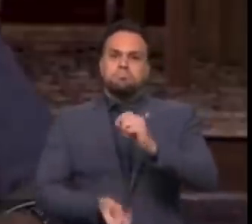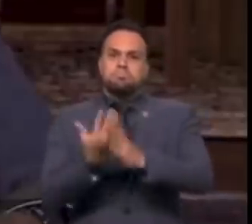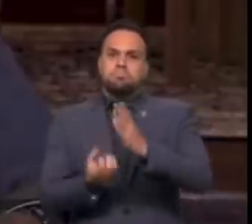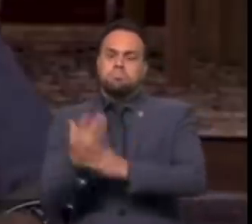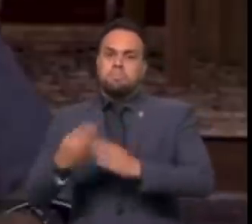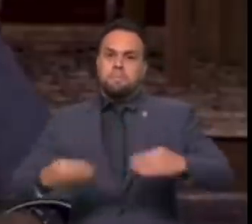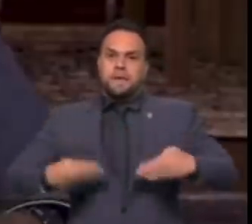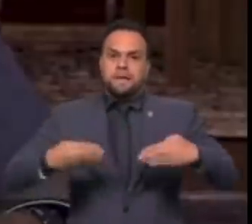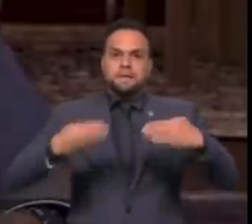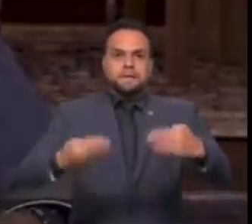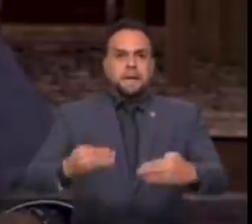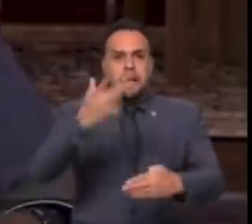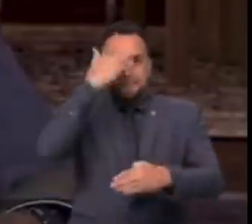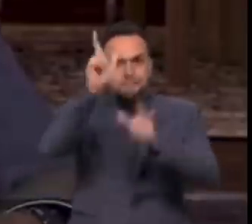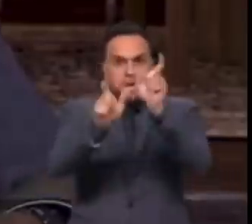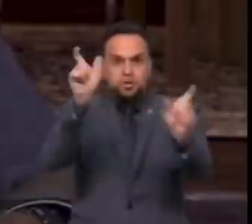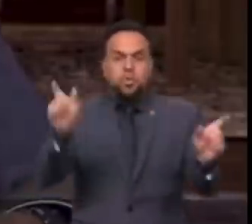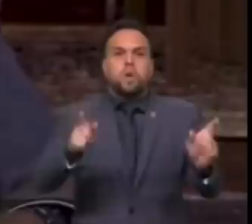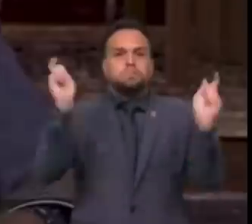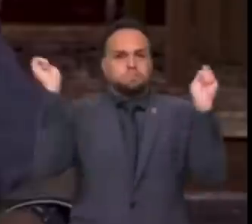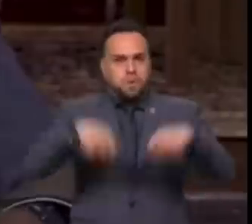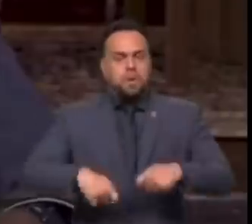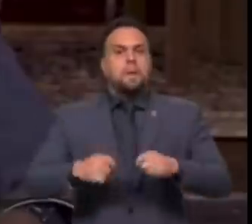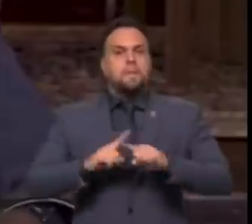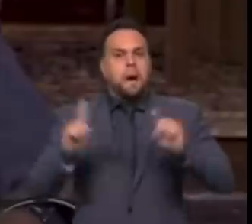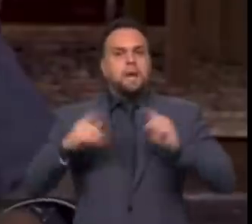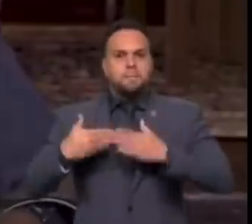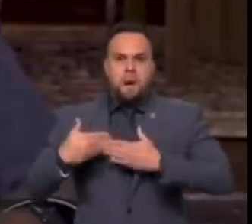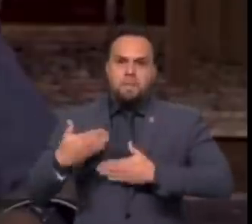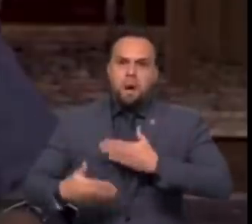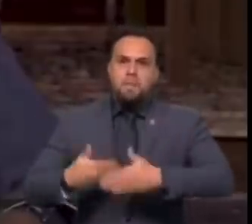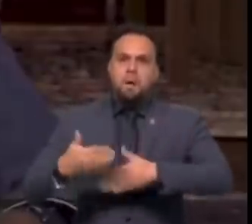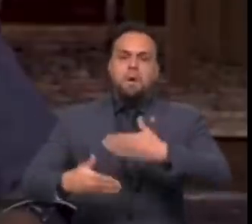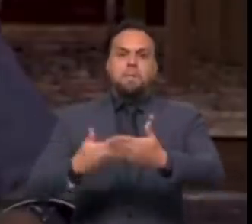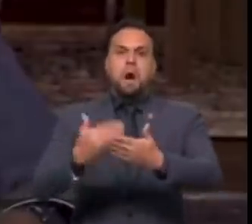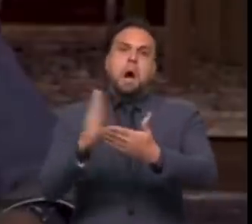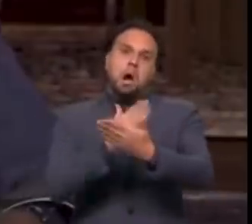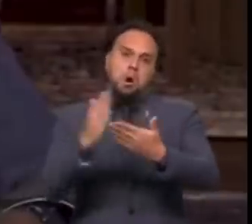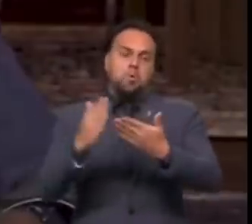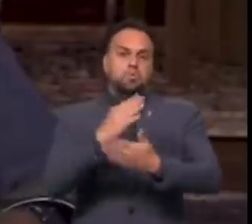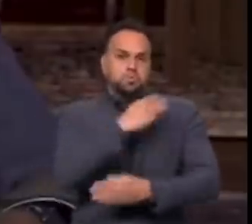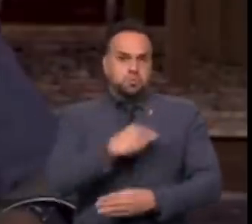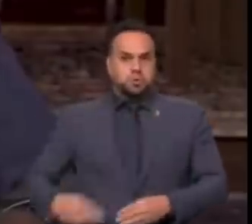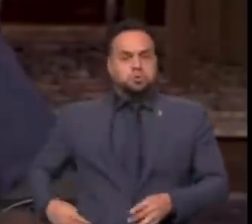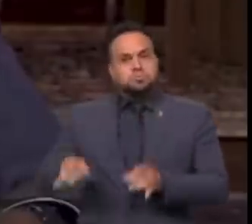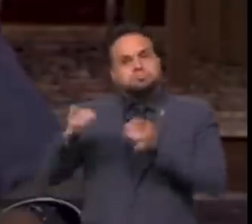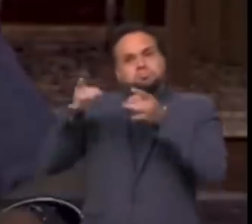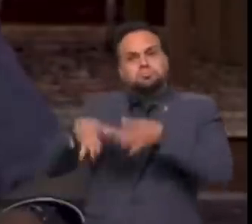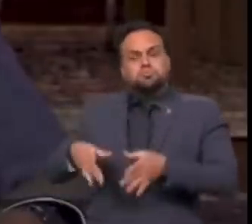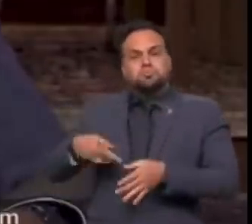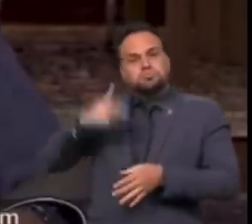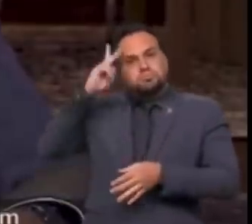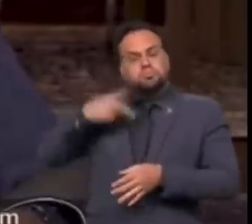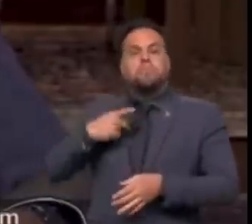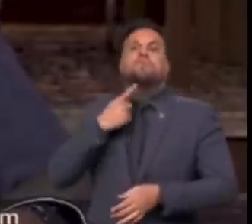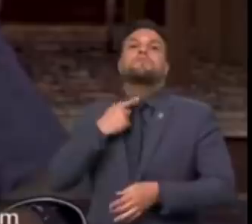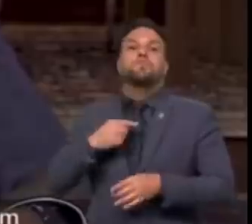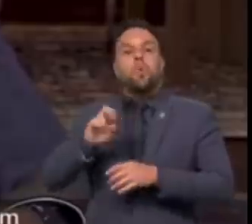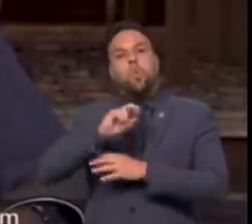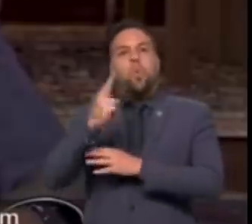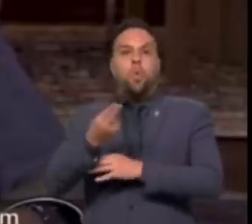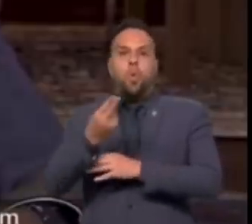capazes para enfrentar a todos os desafios ao longo do tempo alguns deixaram por livre e espontânea vontade